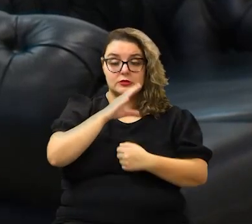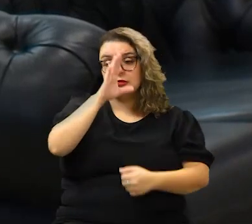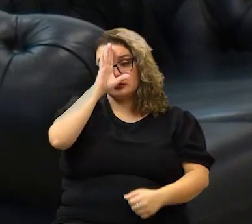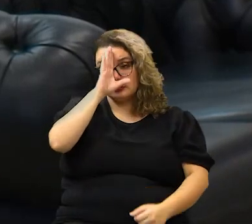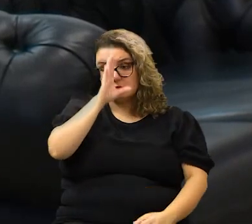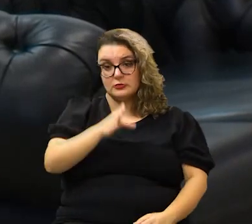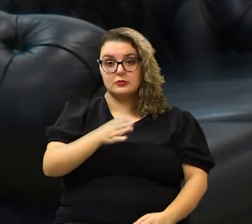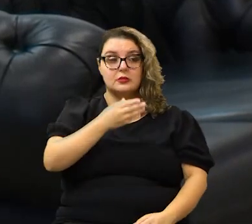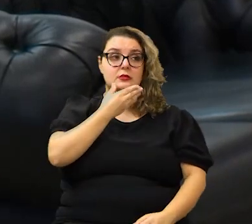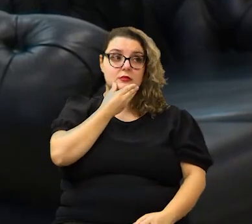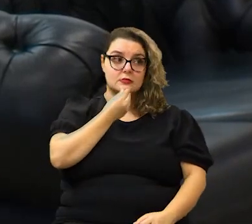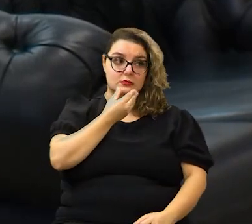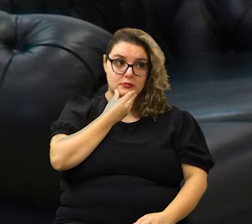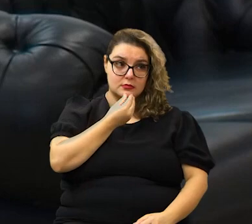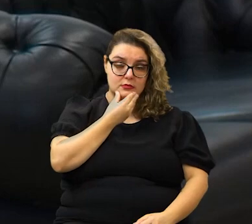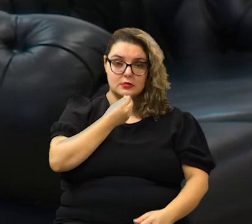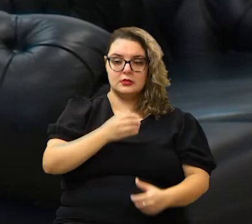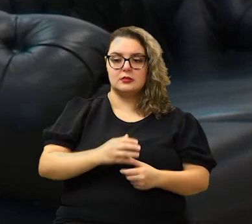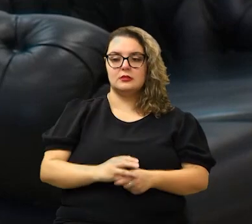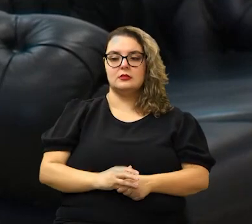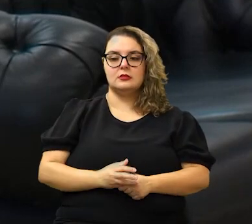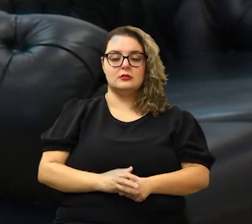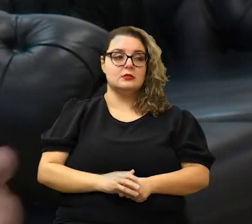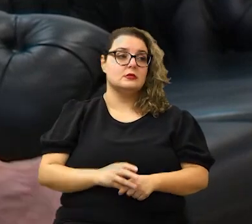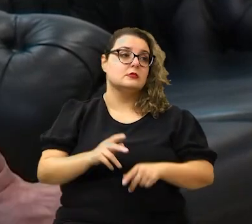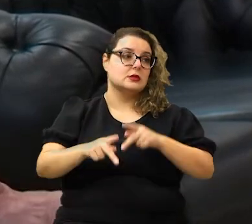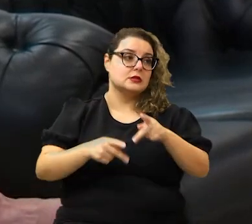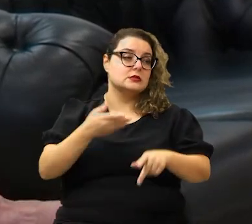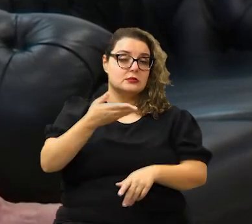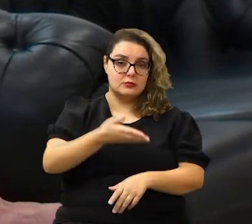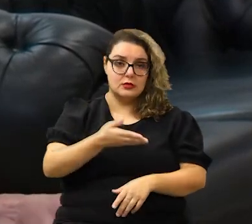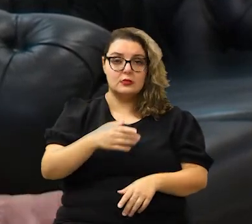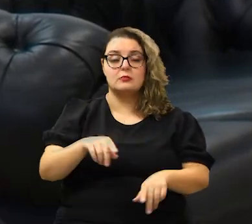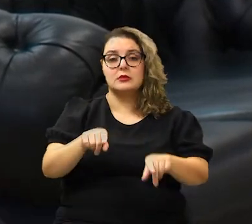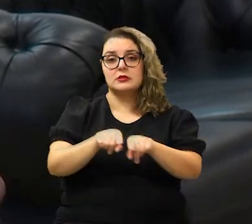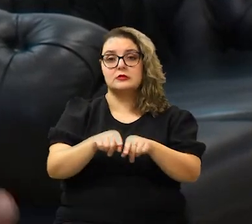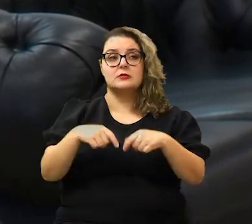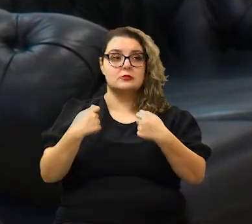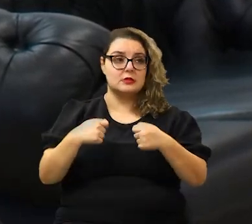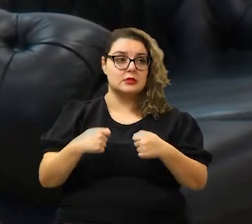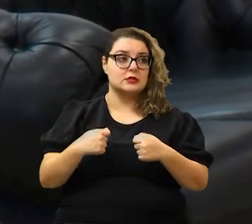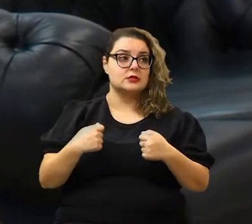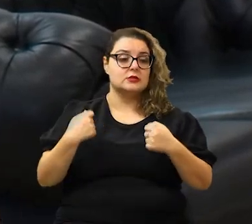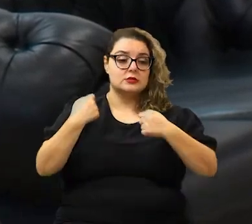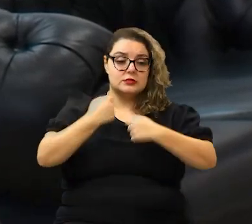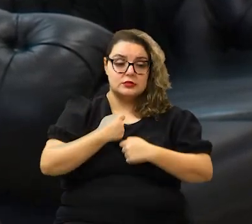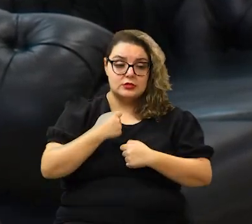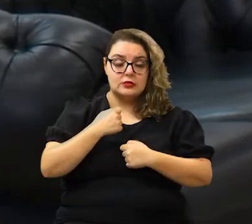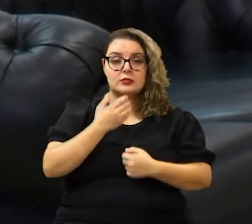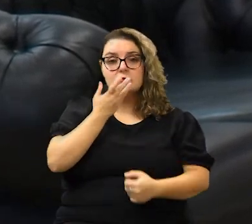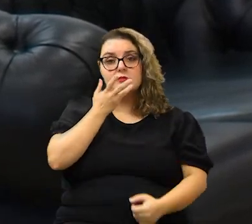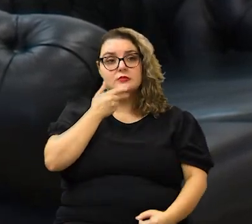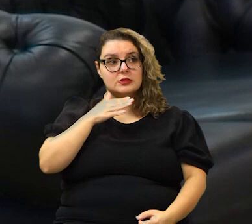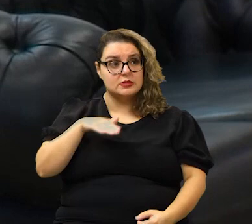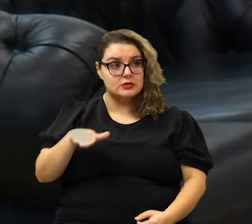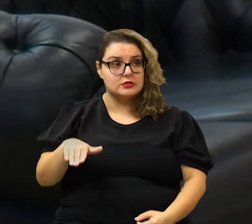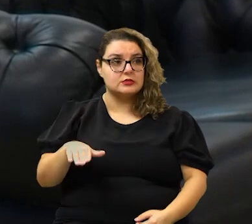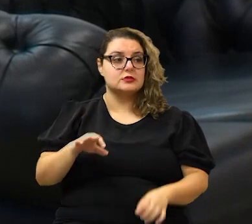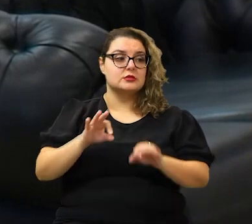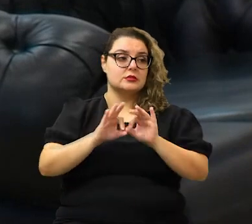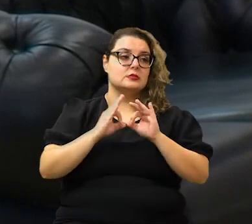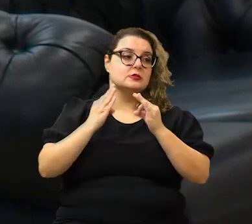agasalhos, principalmente masculinos, para essa população. Mas também precisamos de roupas infantis,